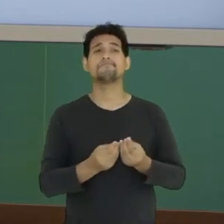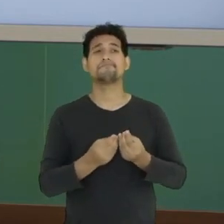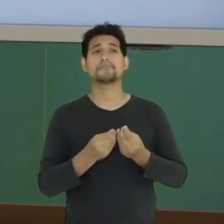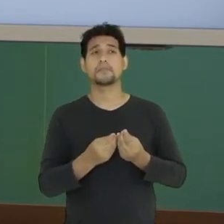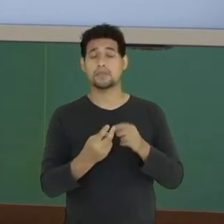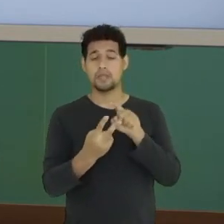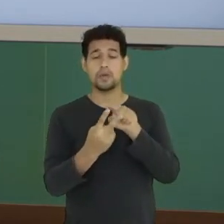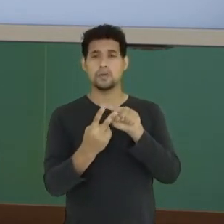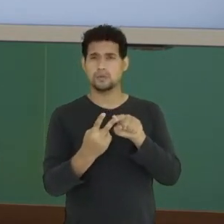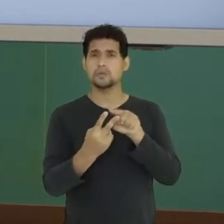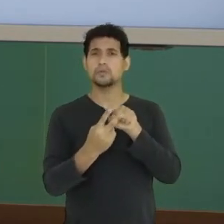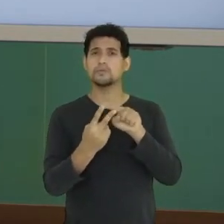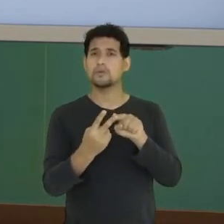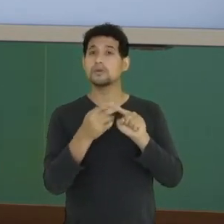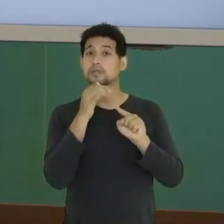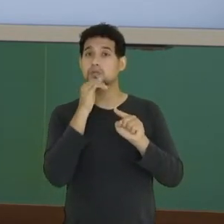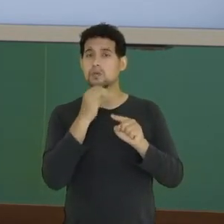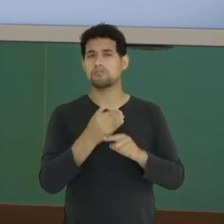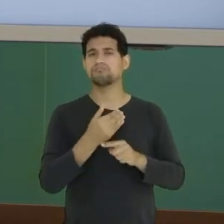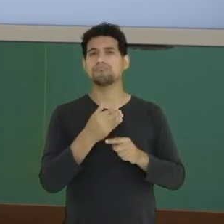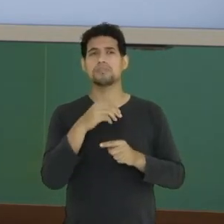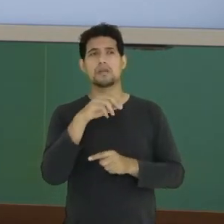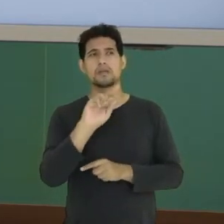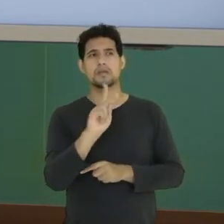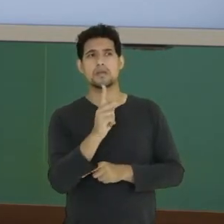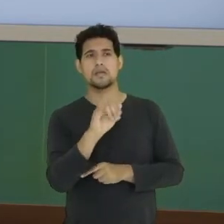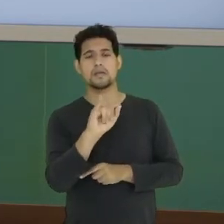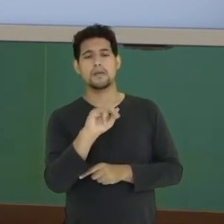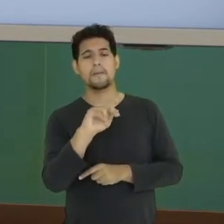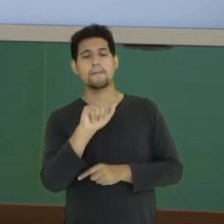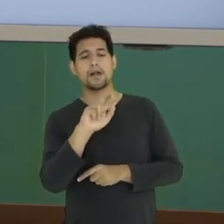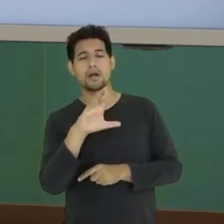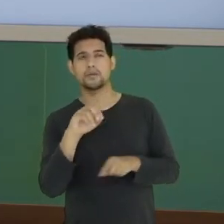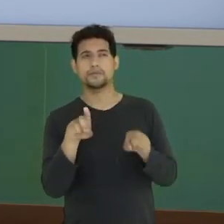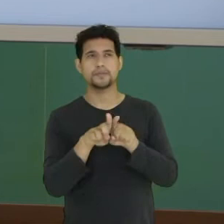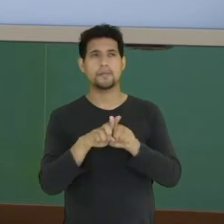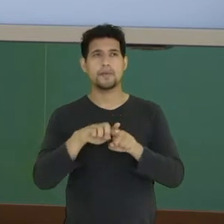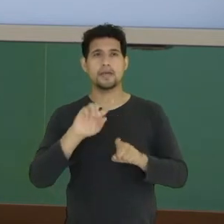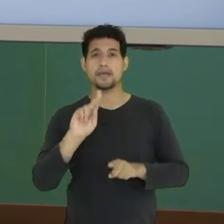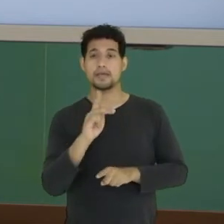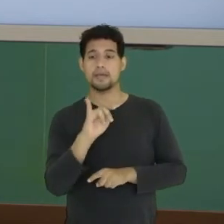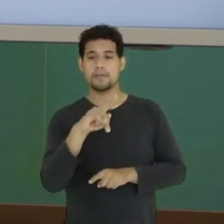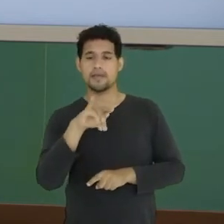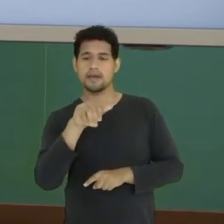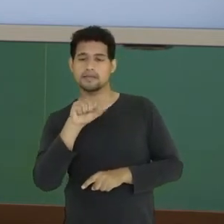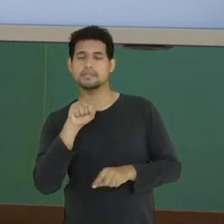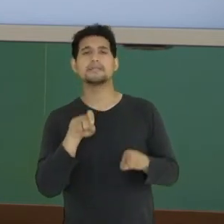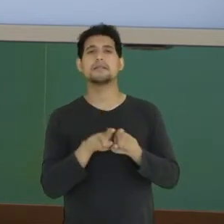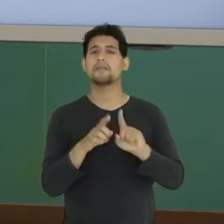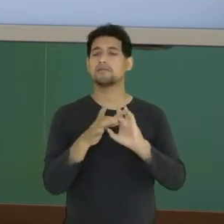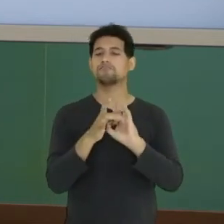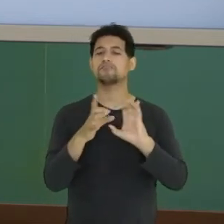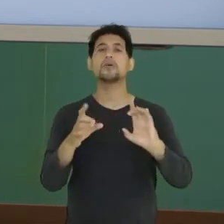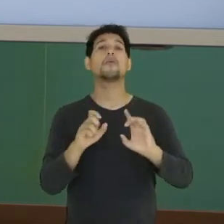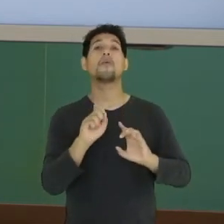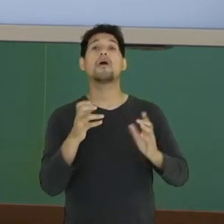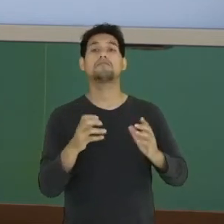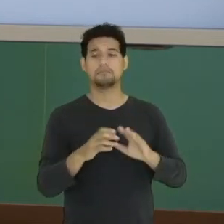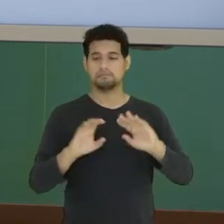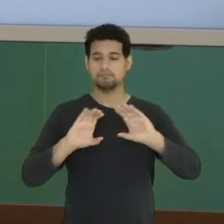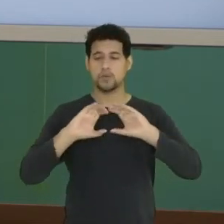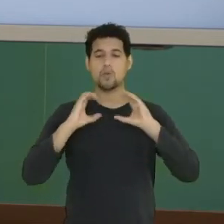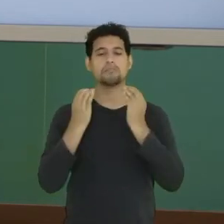e Hípias, dois tiranos aí que acabaram deixando um pouco o conselho